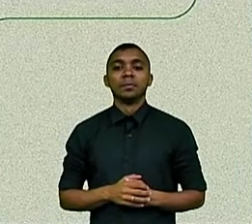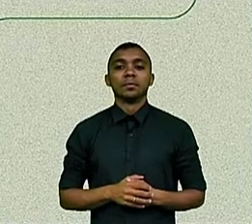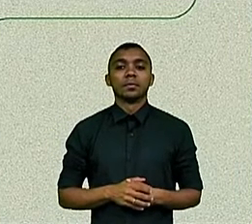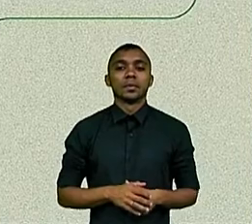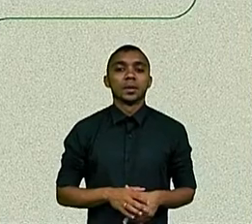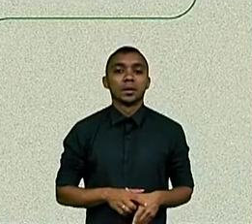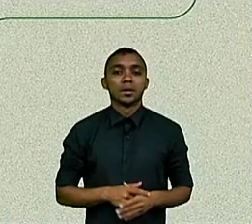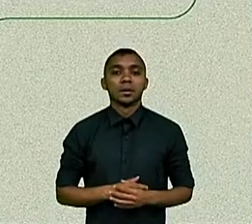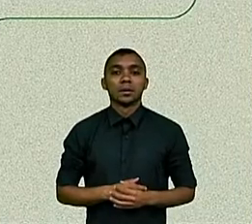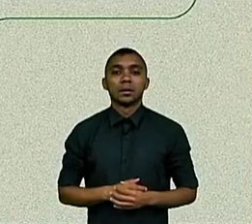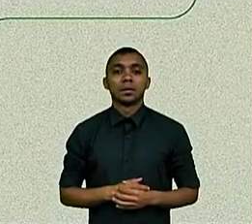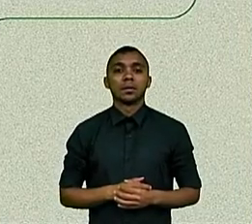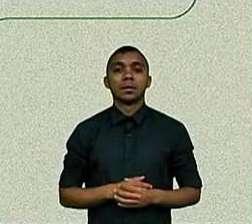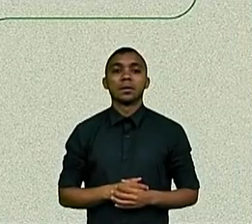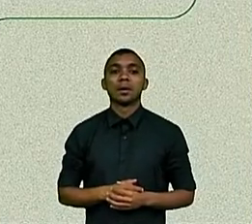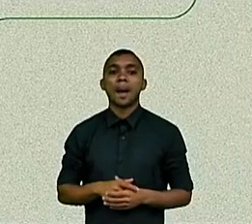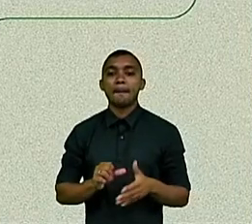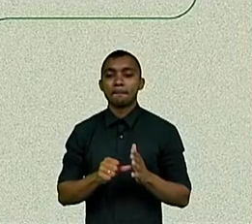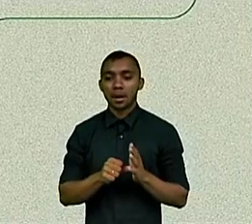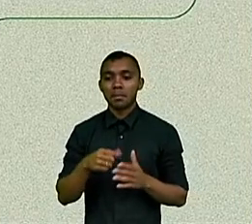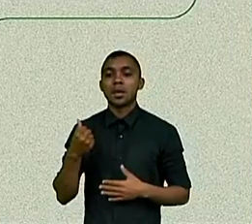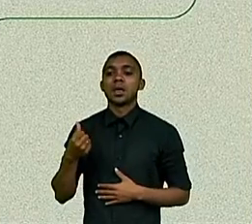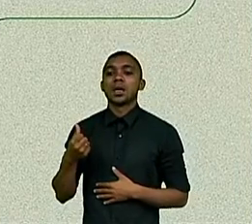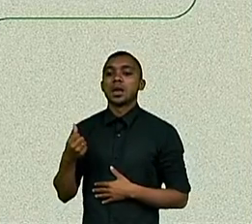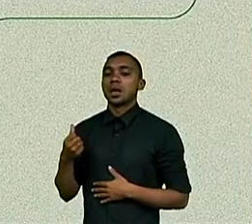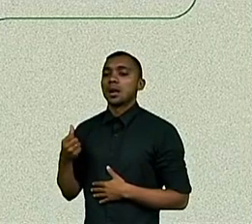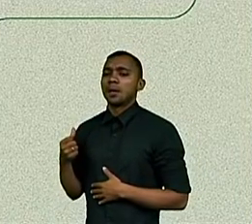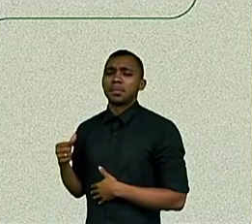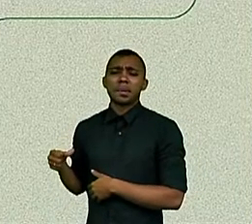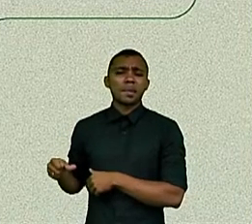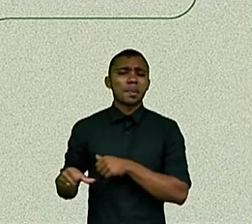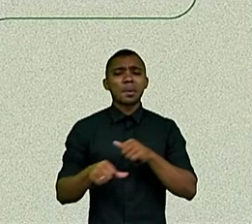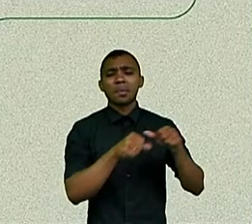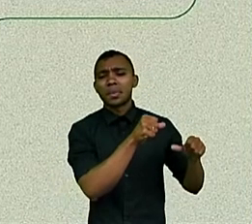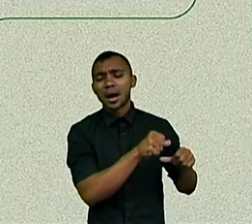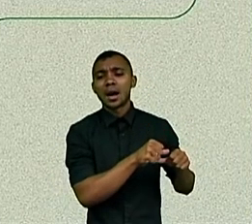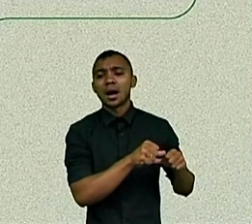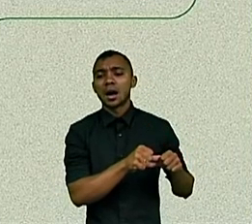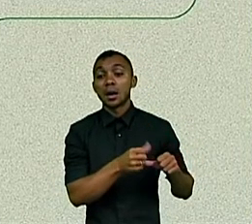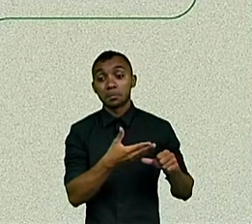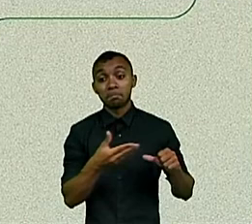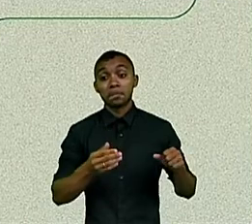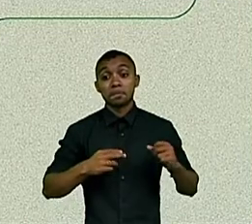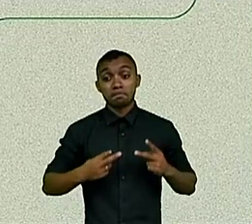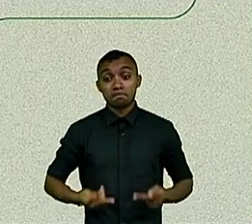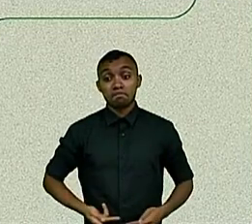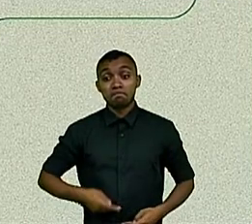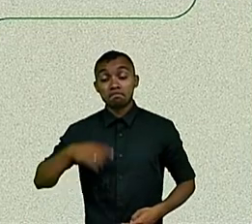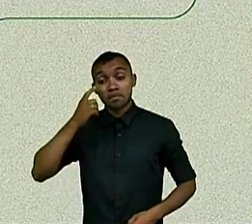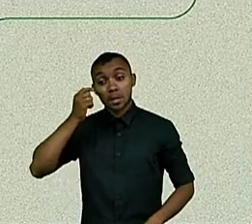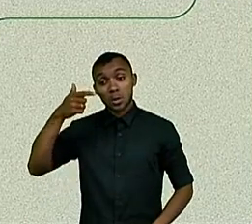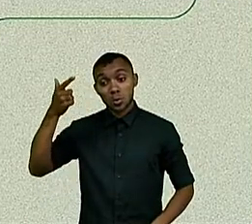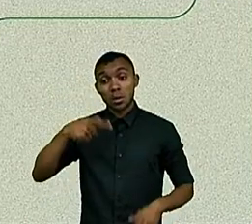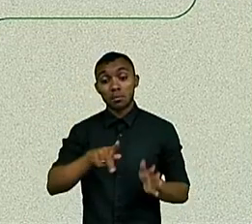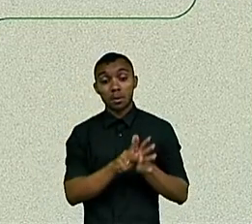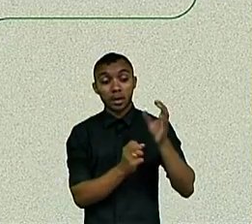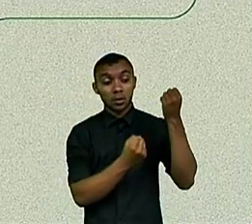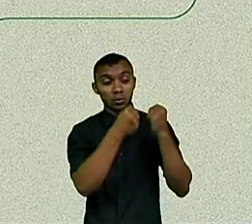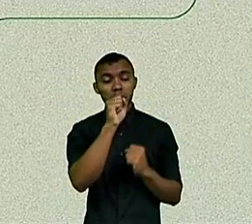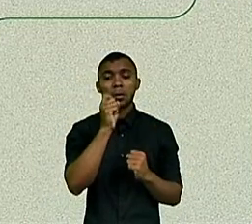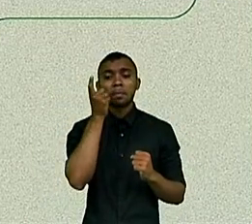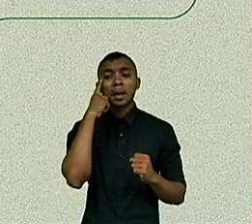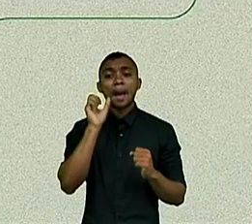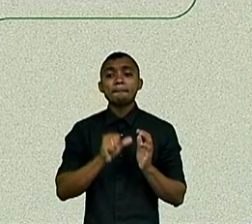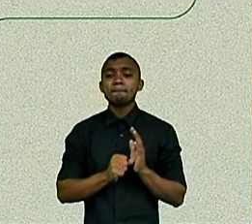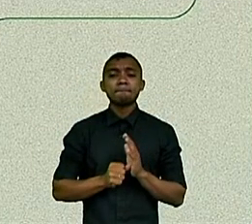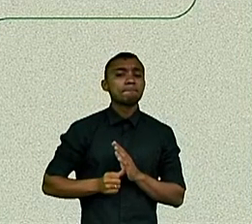pois a primeira revolução grande revolução da humanidade A segunda foi a industrial qual foi a primeira grande